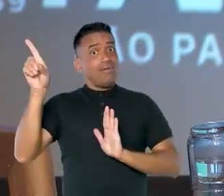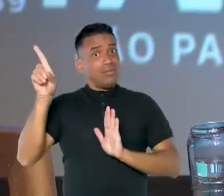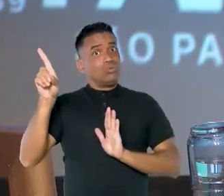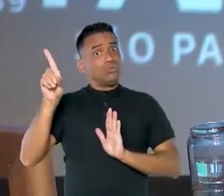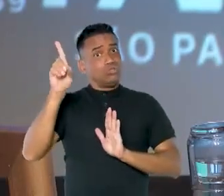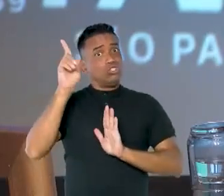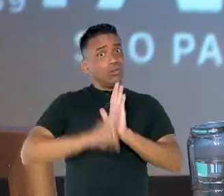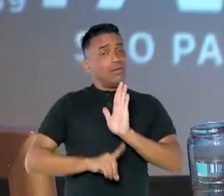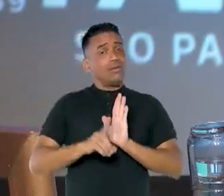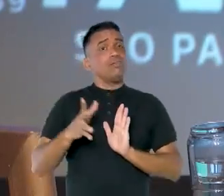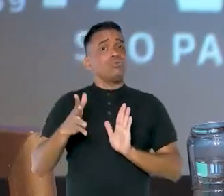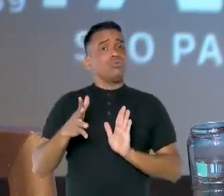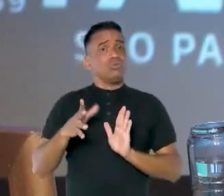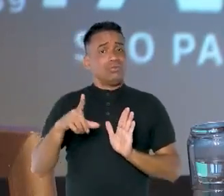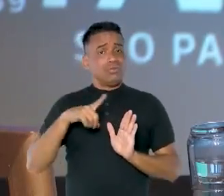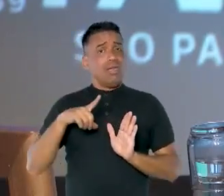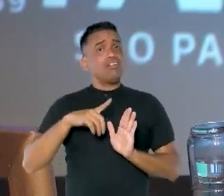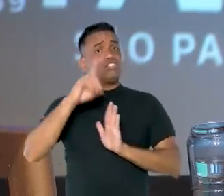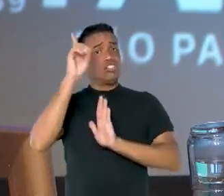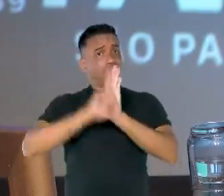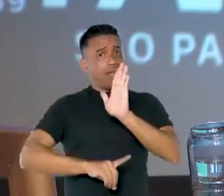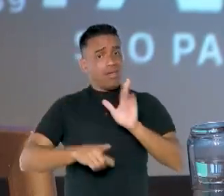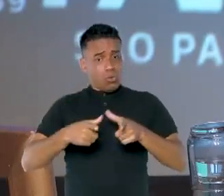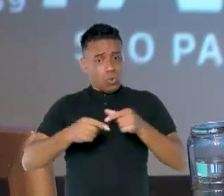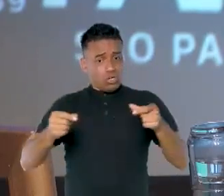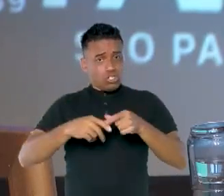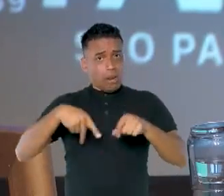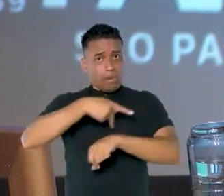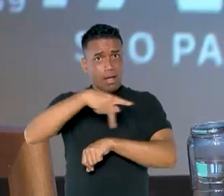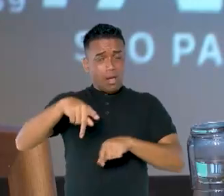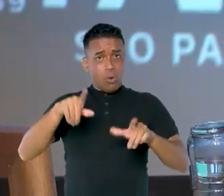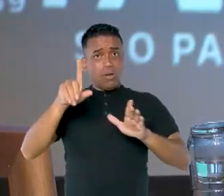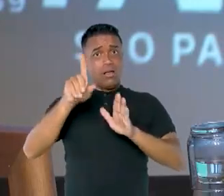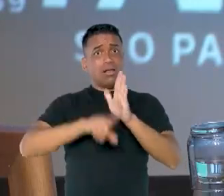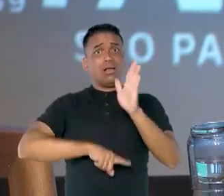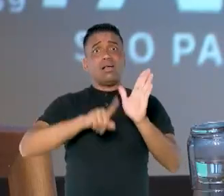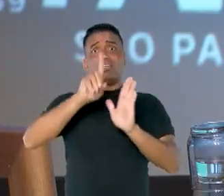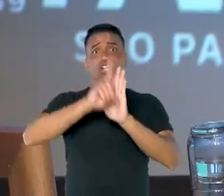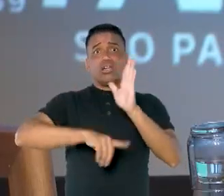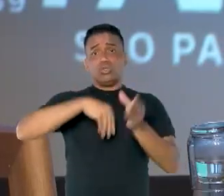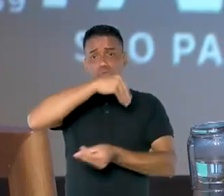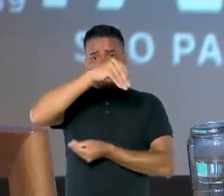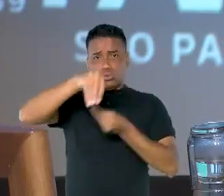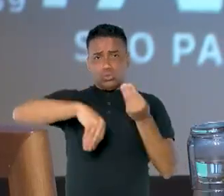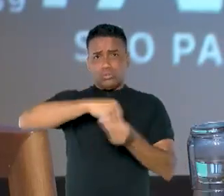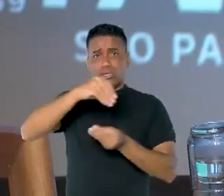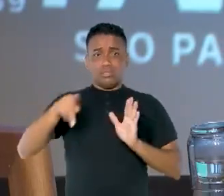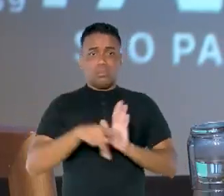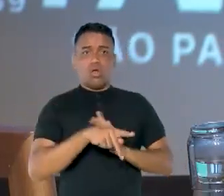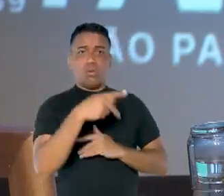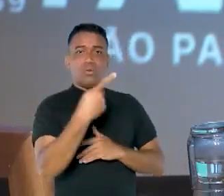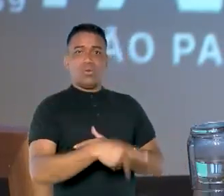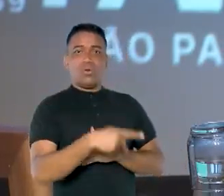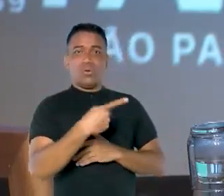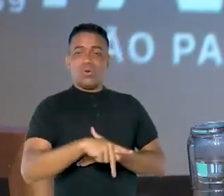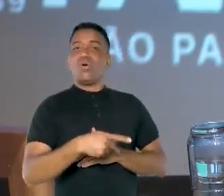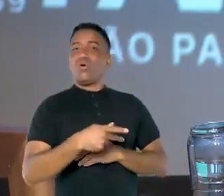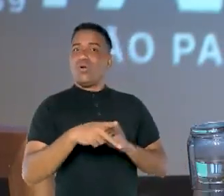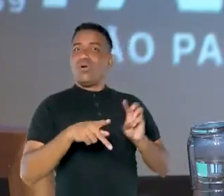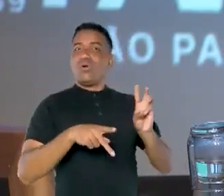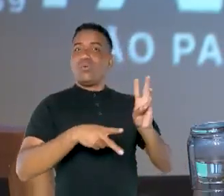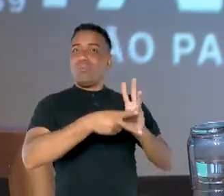é? Quando eles passam a ter a propriedade de uma substância que pertence às